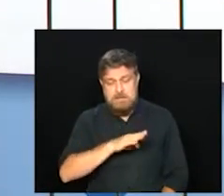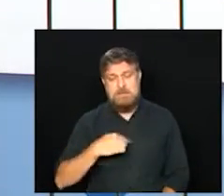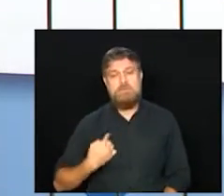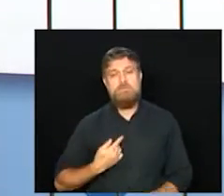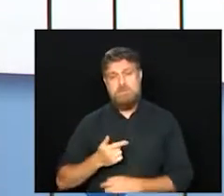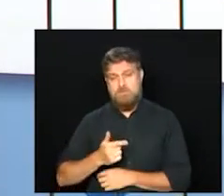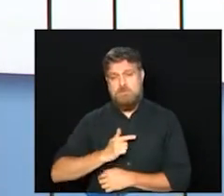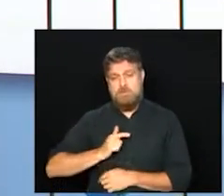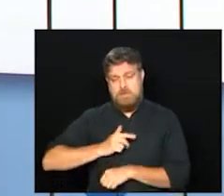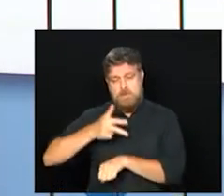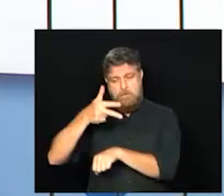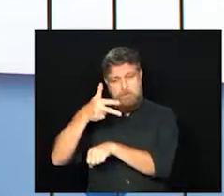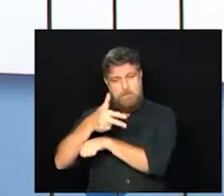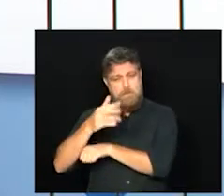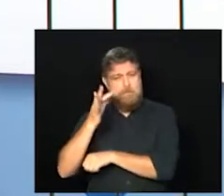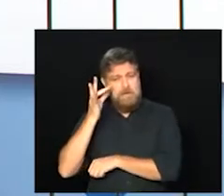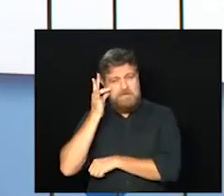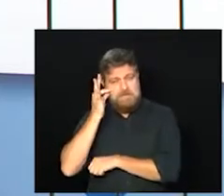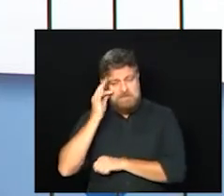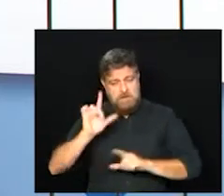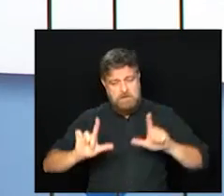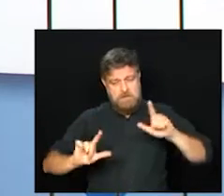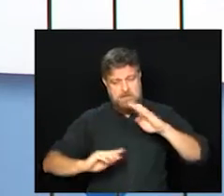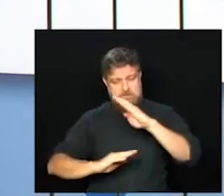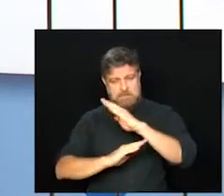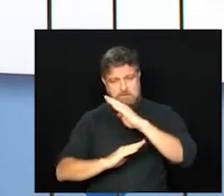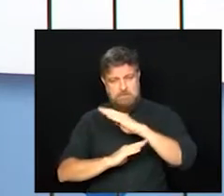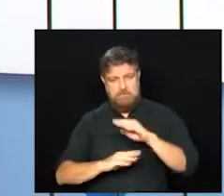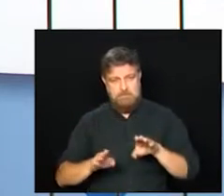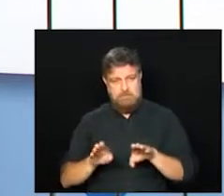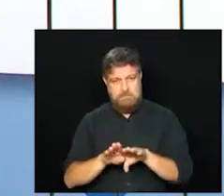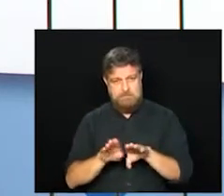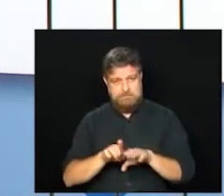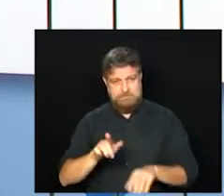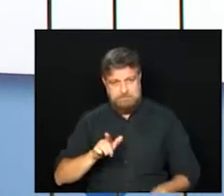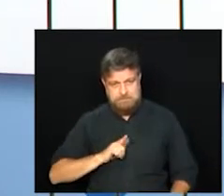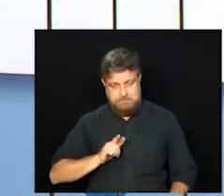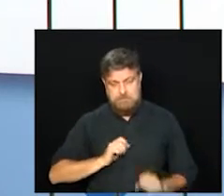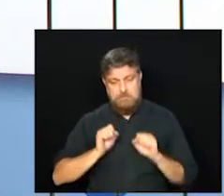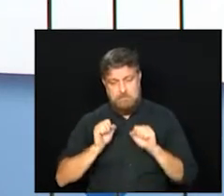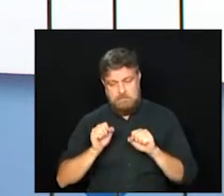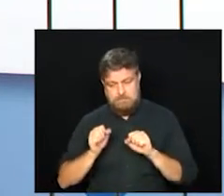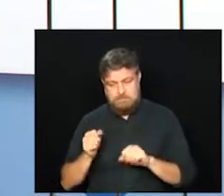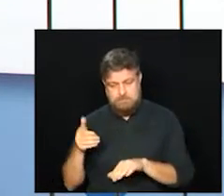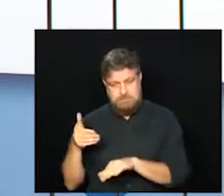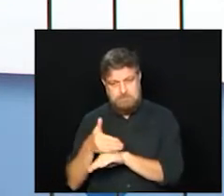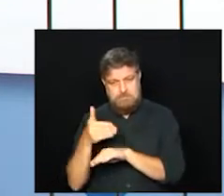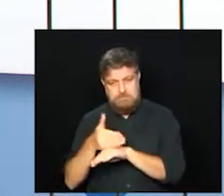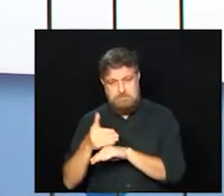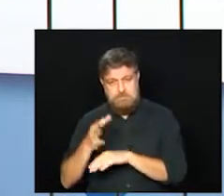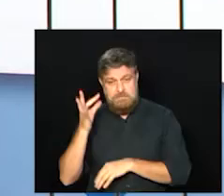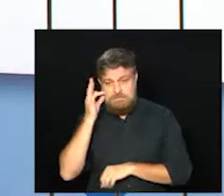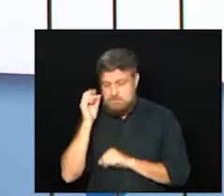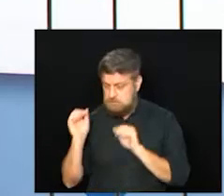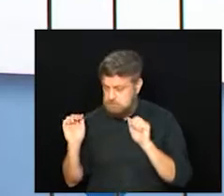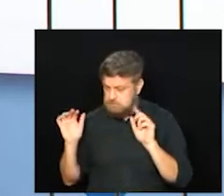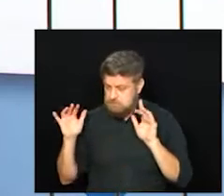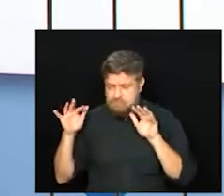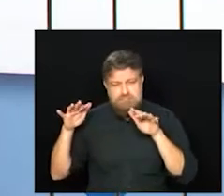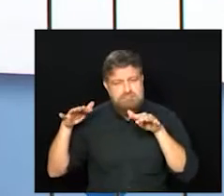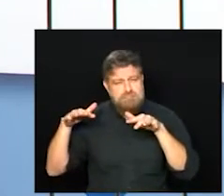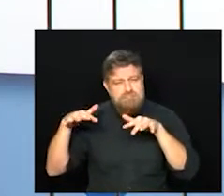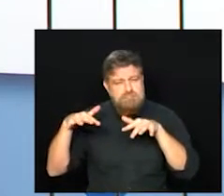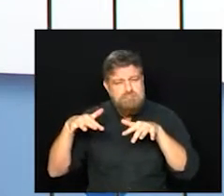teremos a transmissão ao vivo aqui da TV Câmara Campinas e também a permissão para que as pessoas